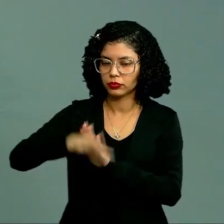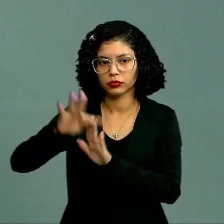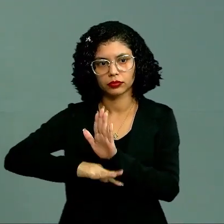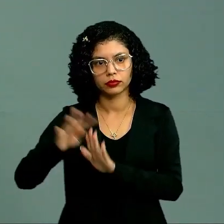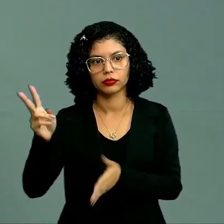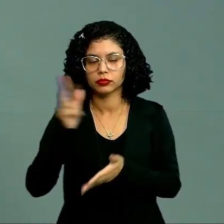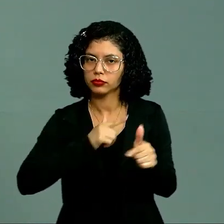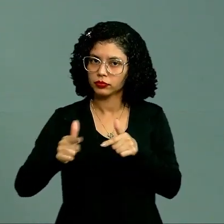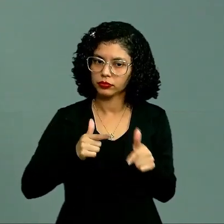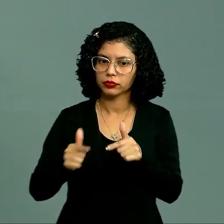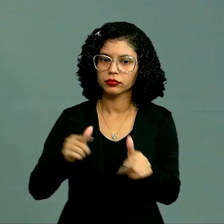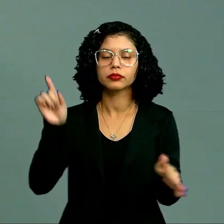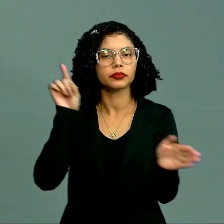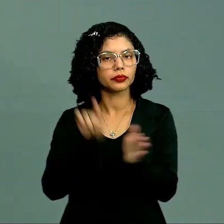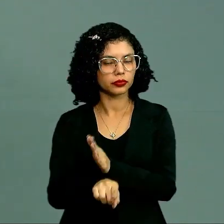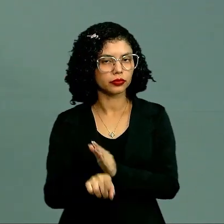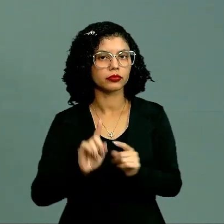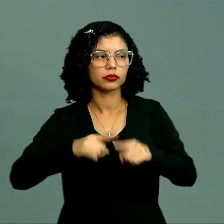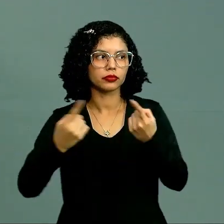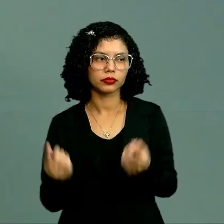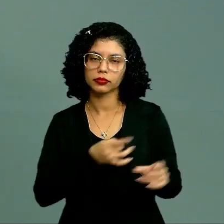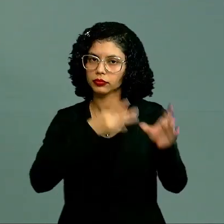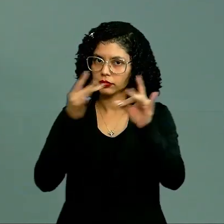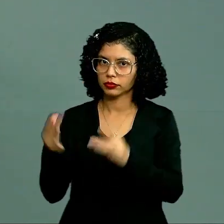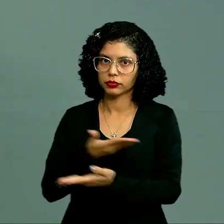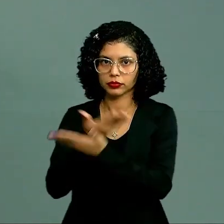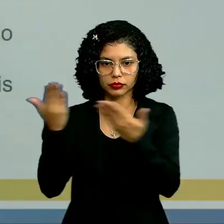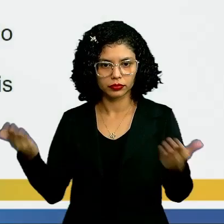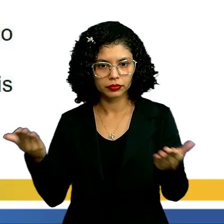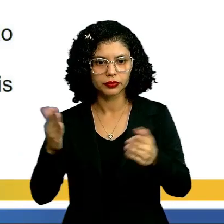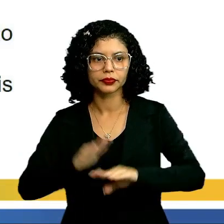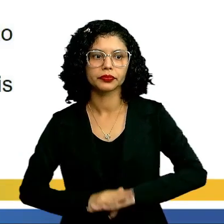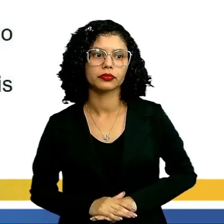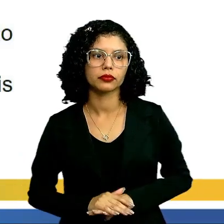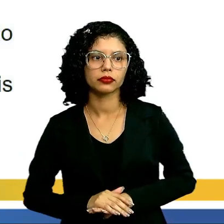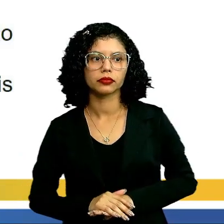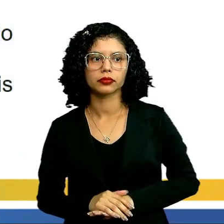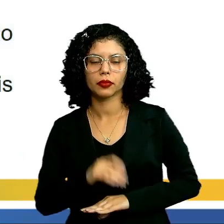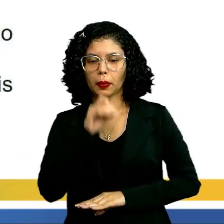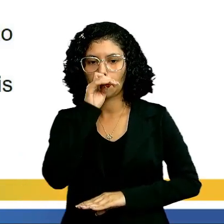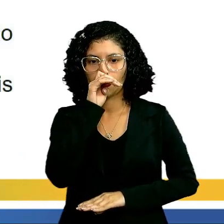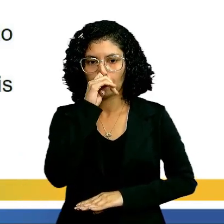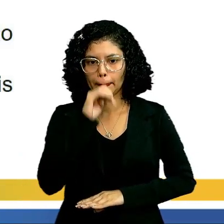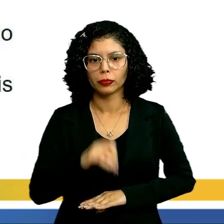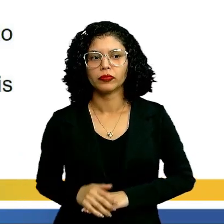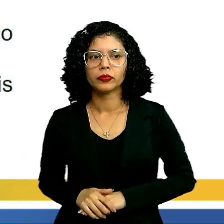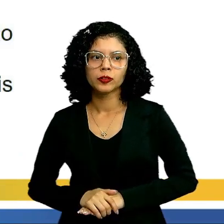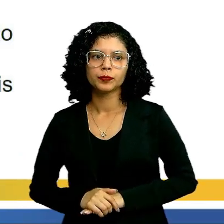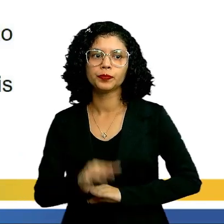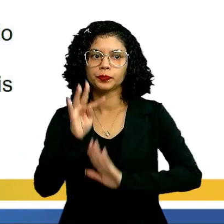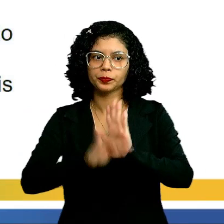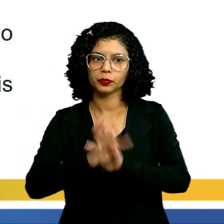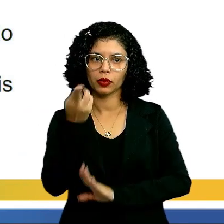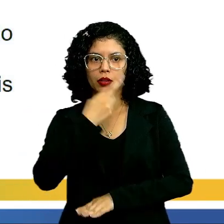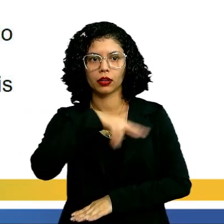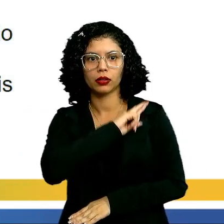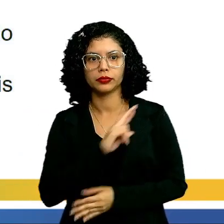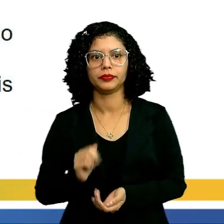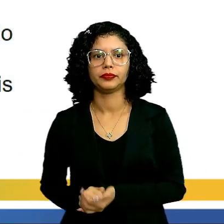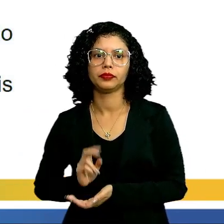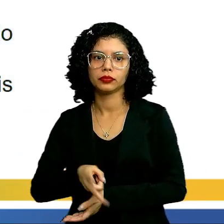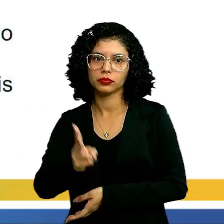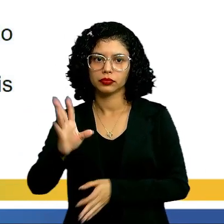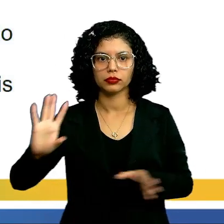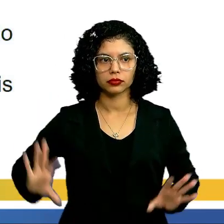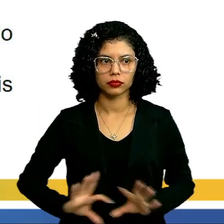nós estamos trabalhando a questão, mas essa é uma dica que eu deixo para vocês. Então, vamos à leitura. A coesão textual é responsável